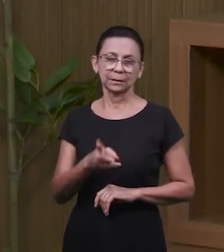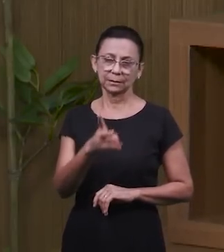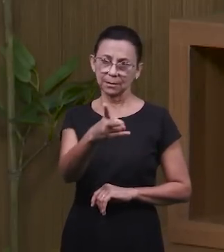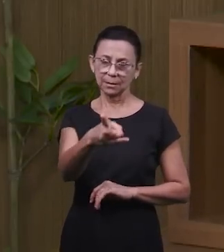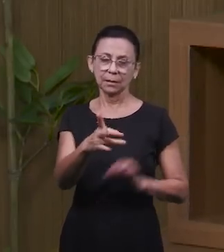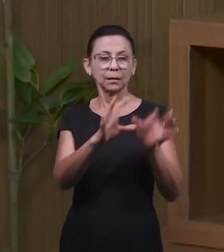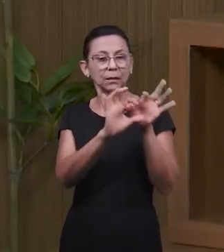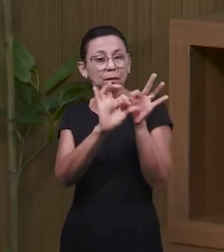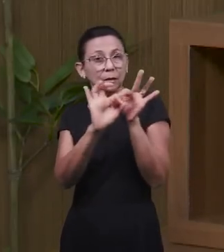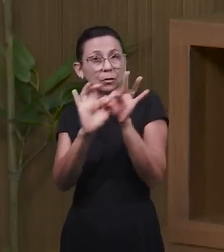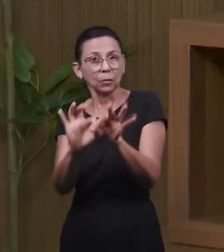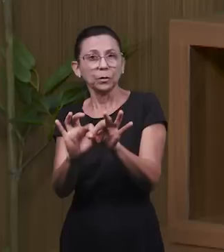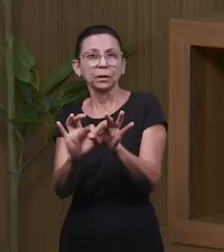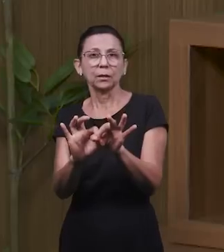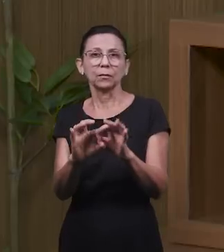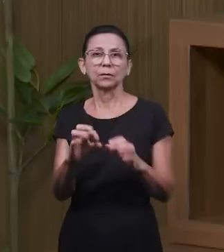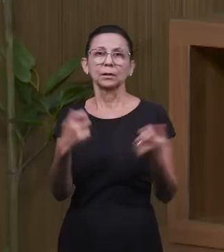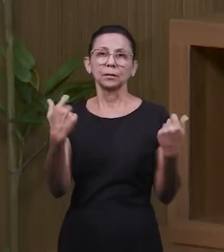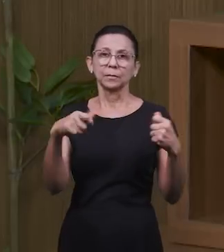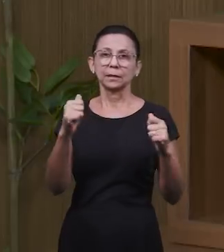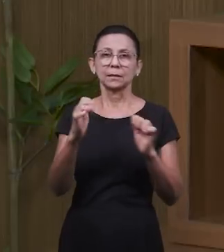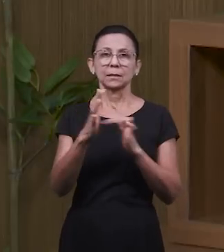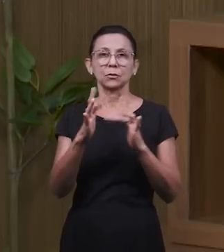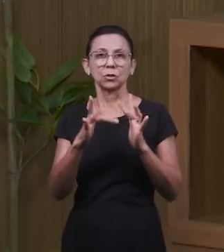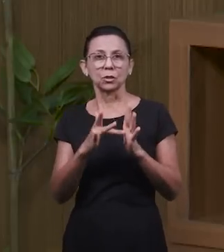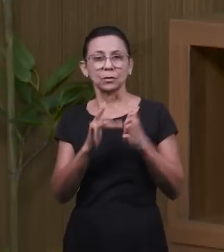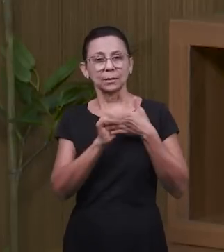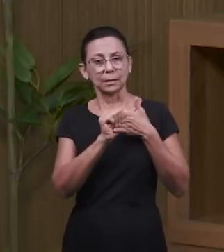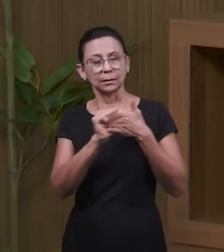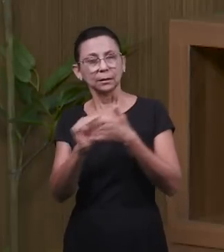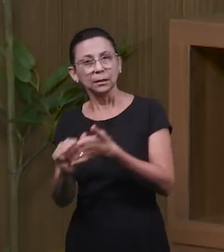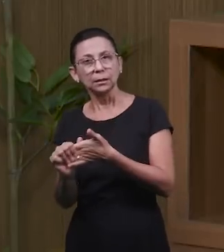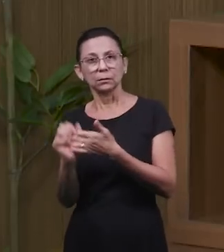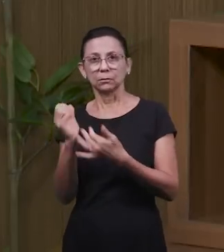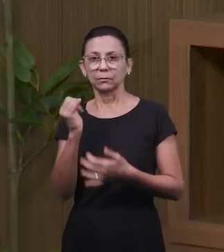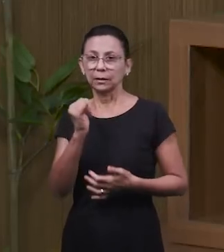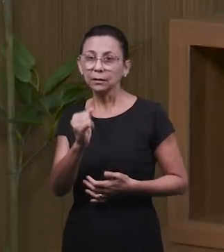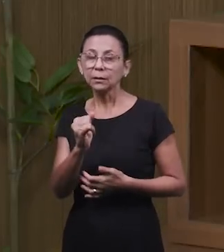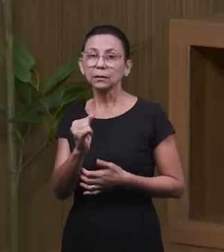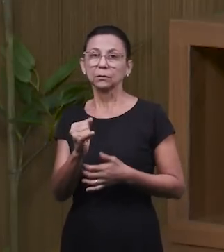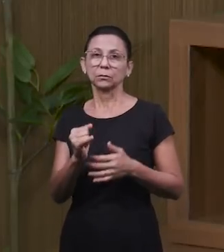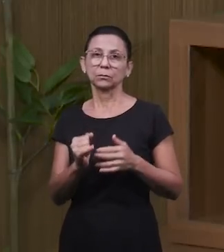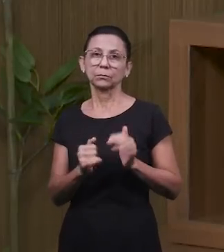dirigindo. Porque senão o Evangelho deixa de ser profético e passa a ser história.